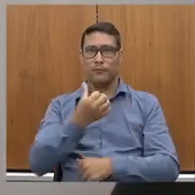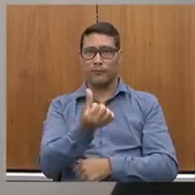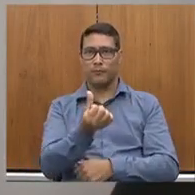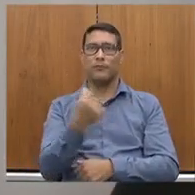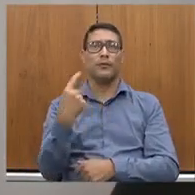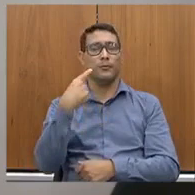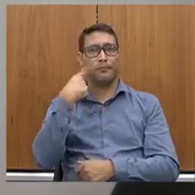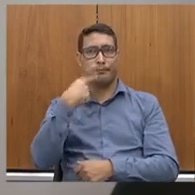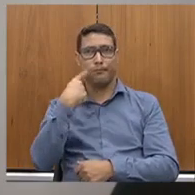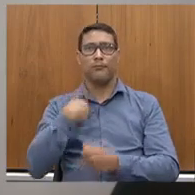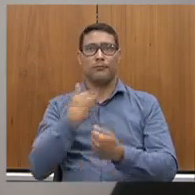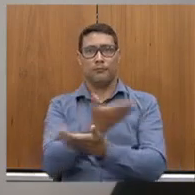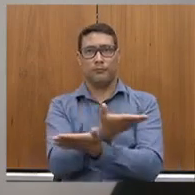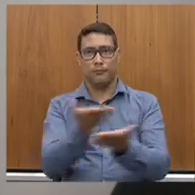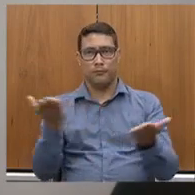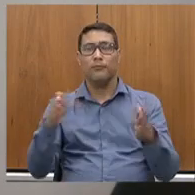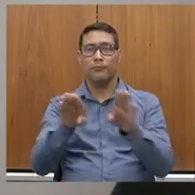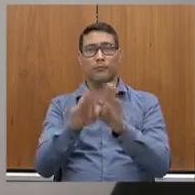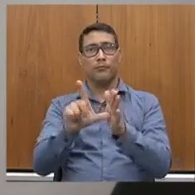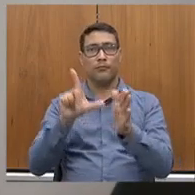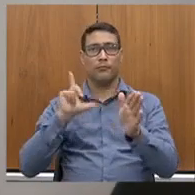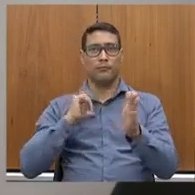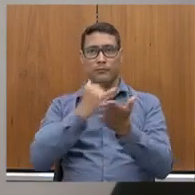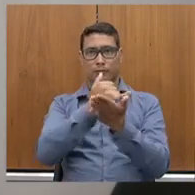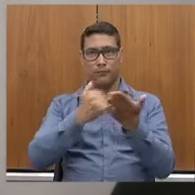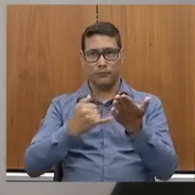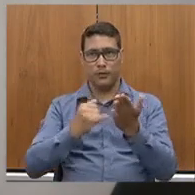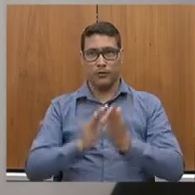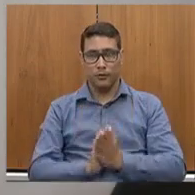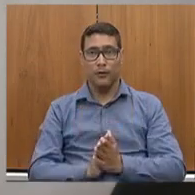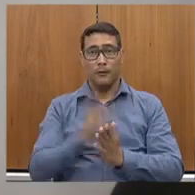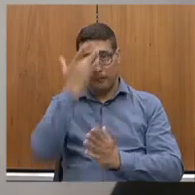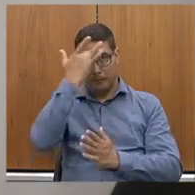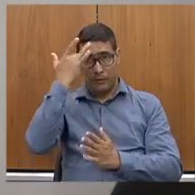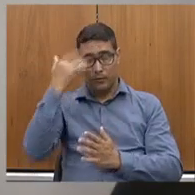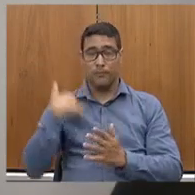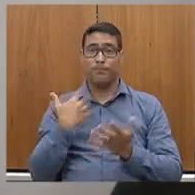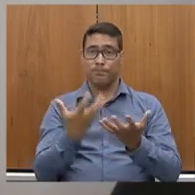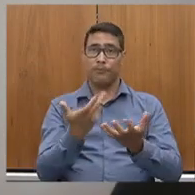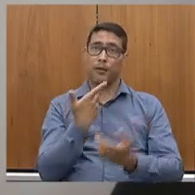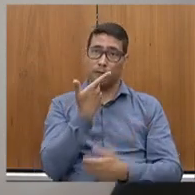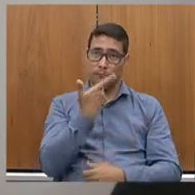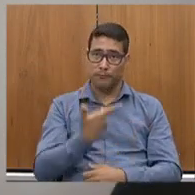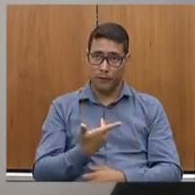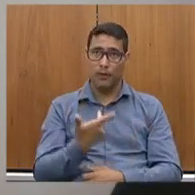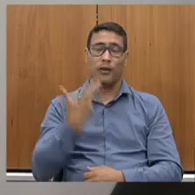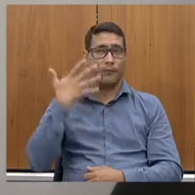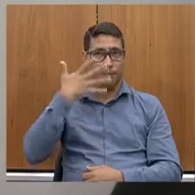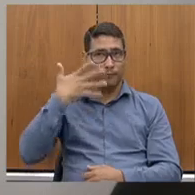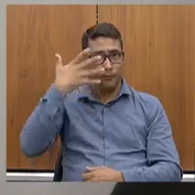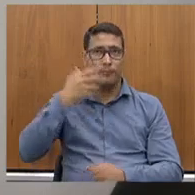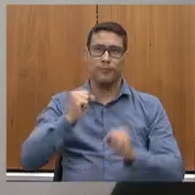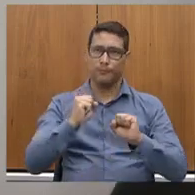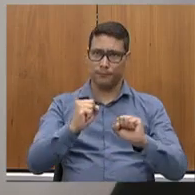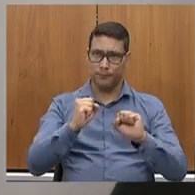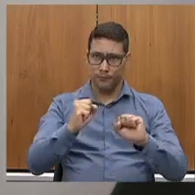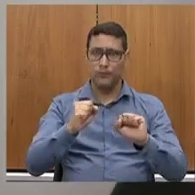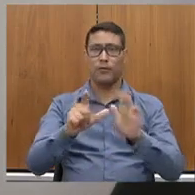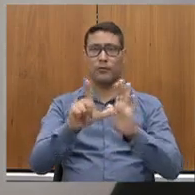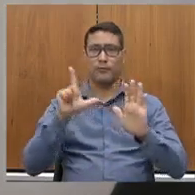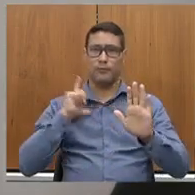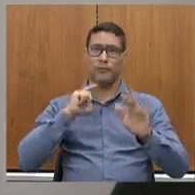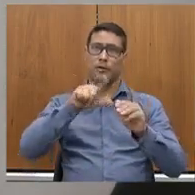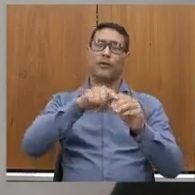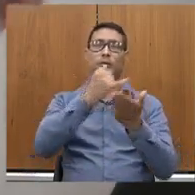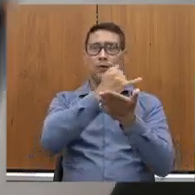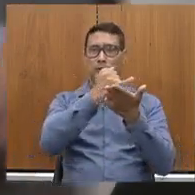parlamentares, por ordem de inscrição. Os parlamentares que desejarem fazer uso da palavra podem se inscrever